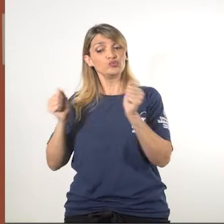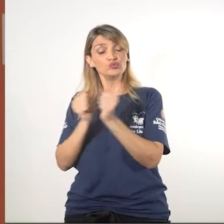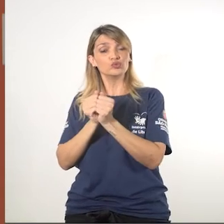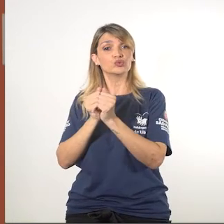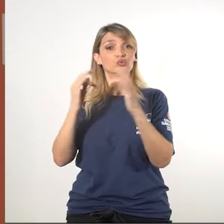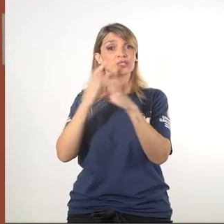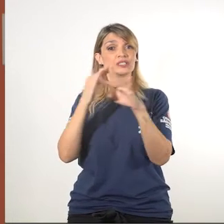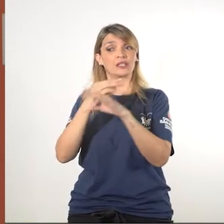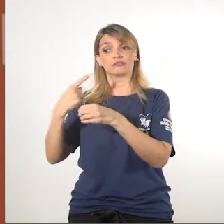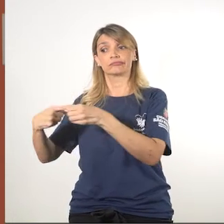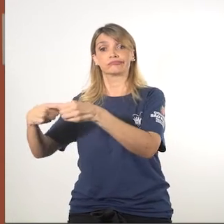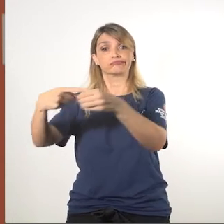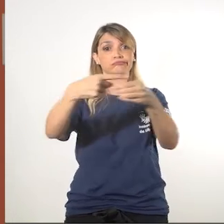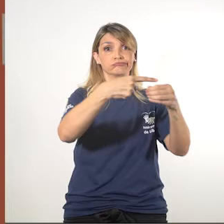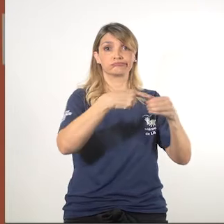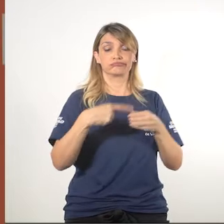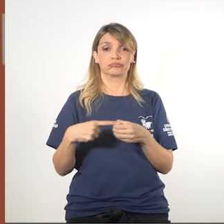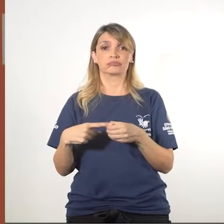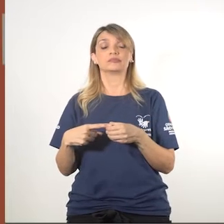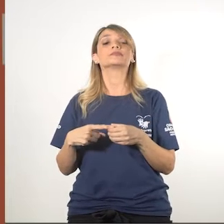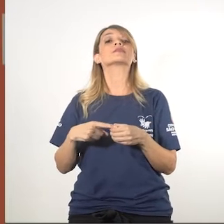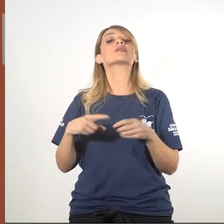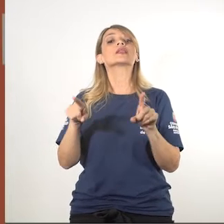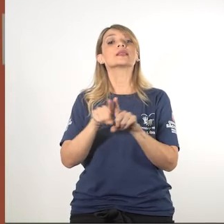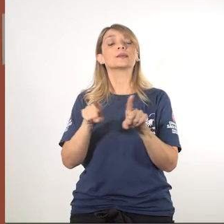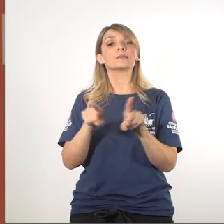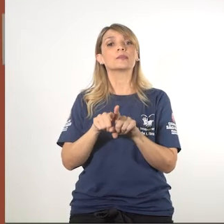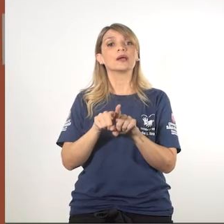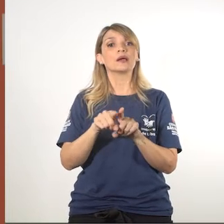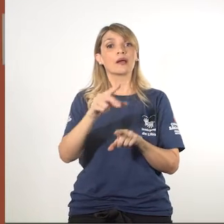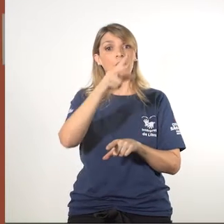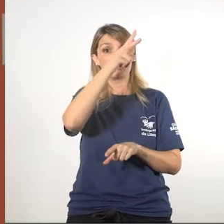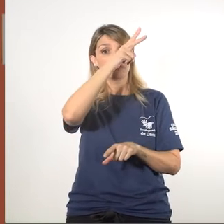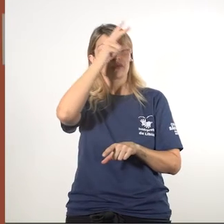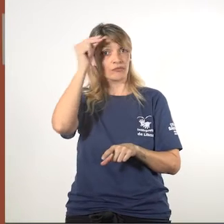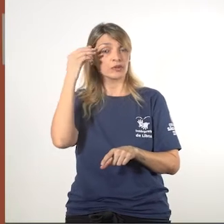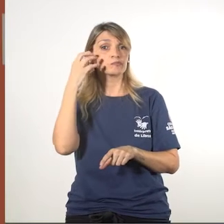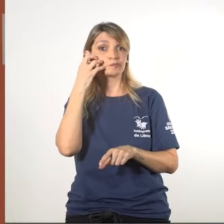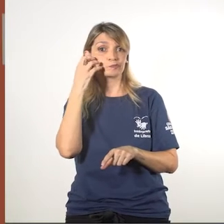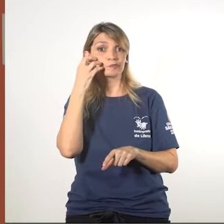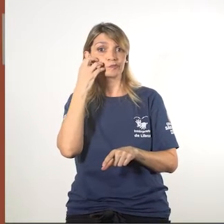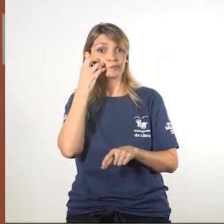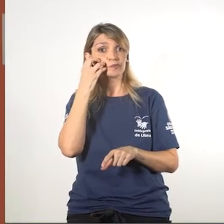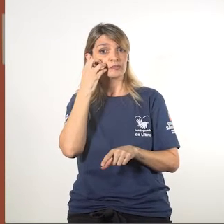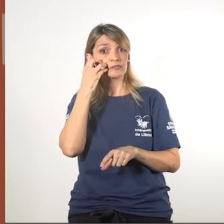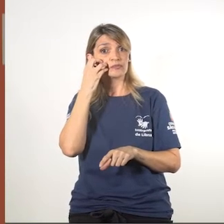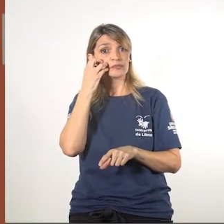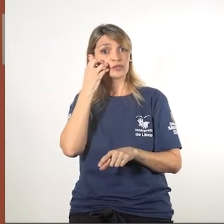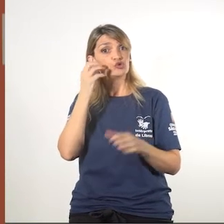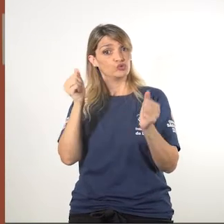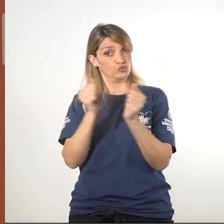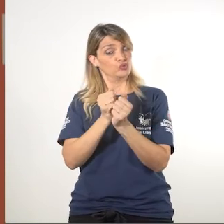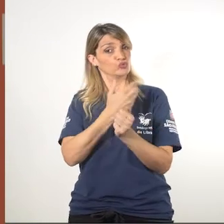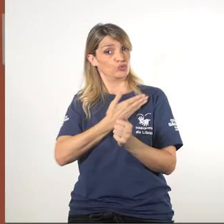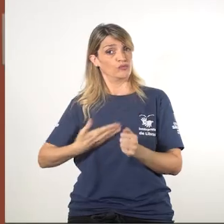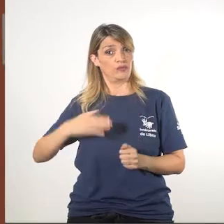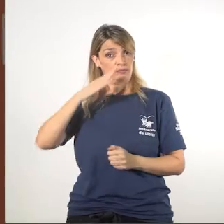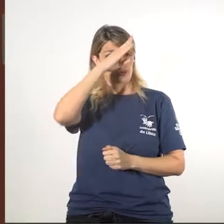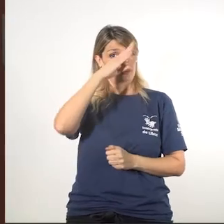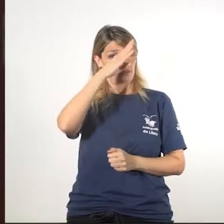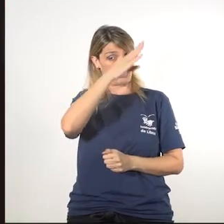metropolitana? E ela termina dizendo se o senhor, prefeito, neste quesito, estaria com o governo de Jair Bolsonaro.